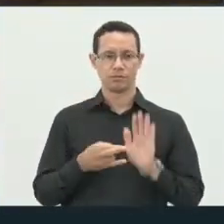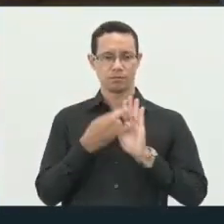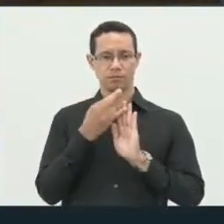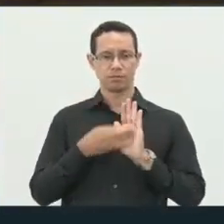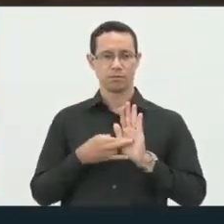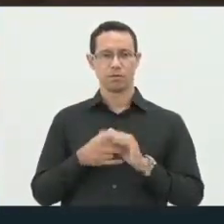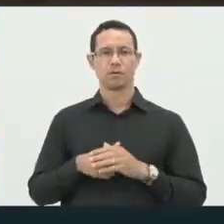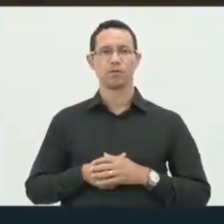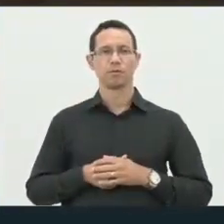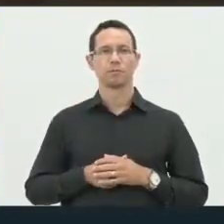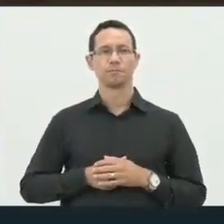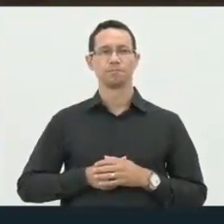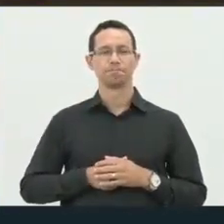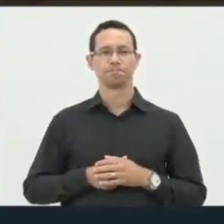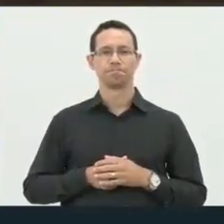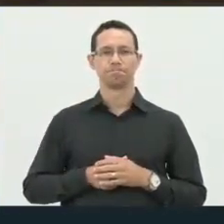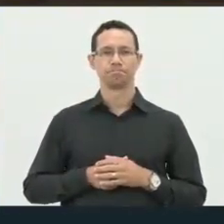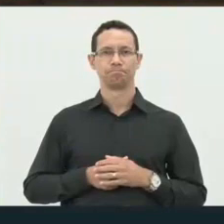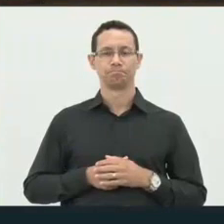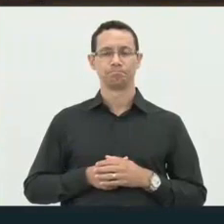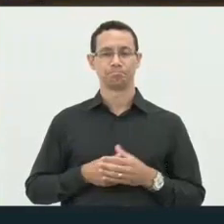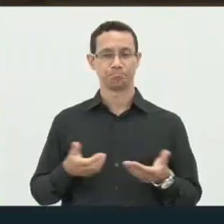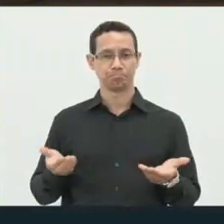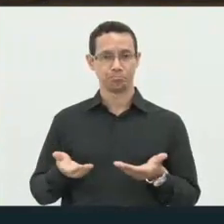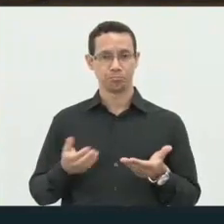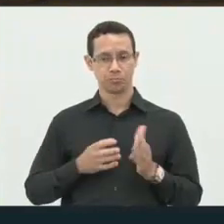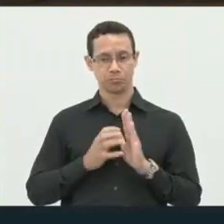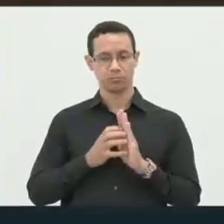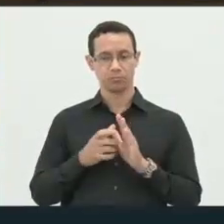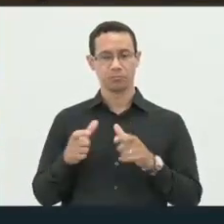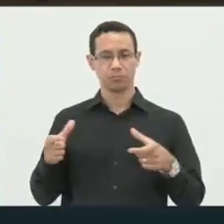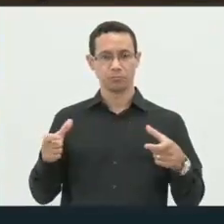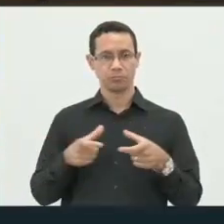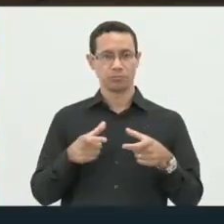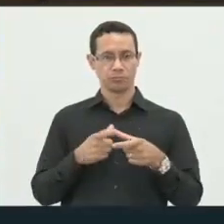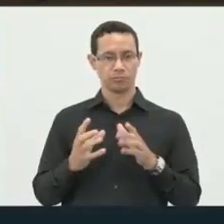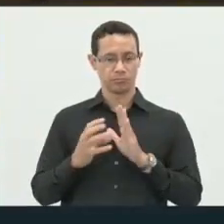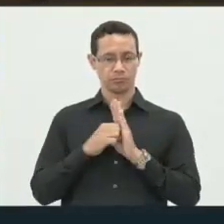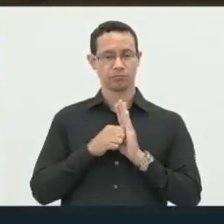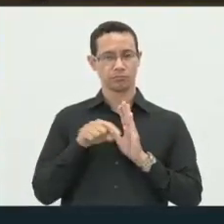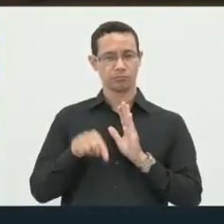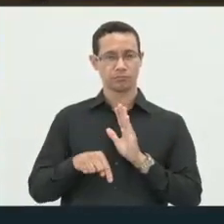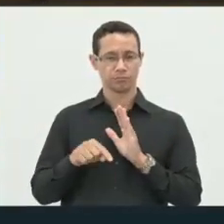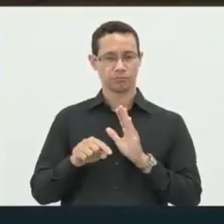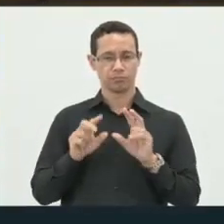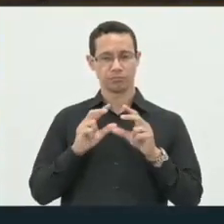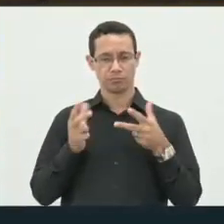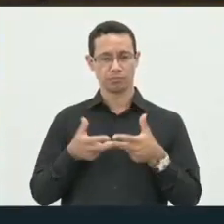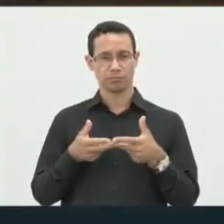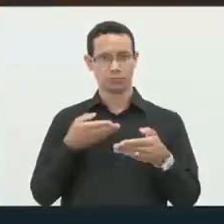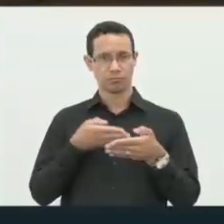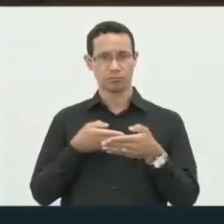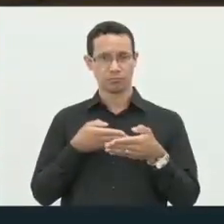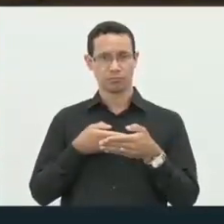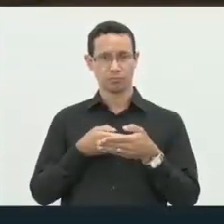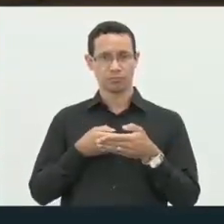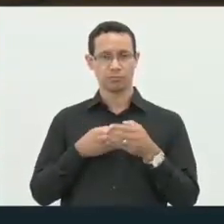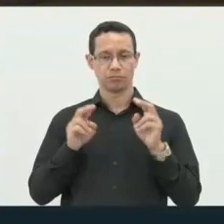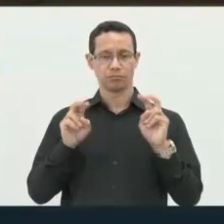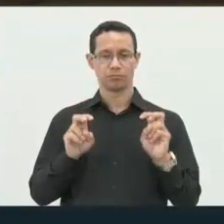tendo em vista atual proporcionalidade partidária registrada nesta casa de leis e os impedimentos apontados